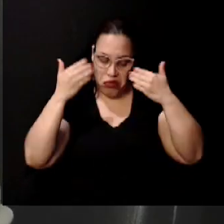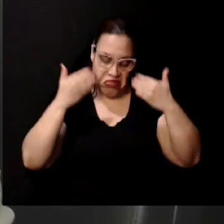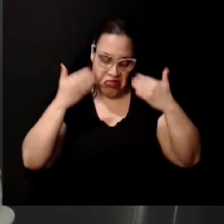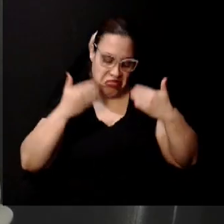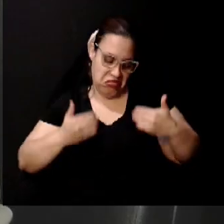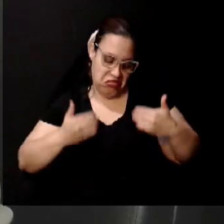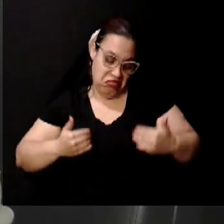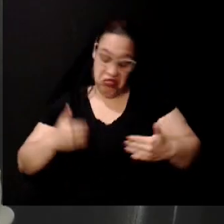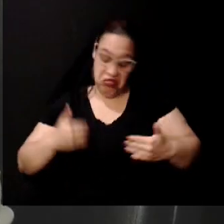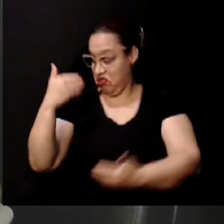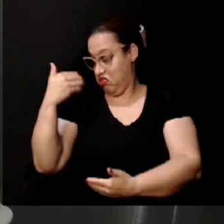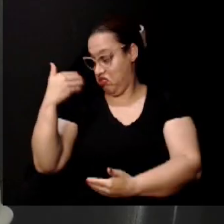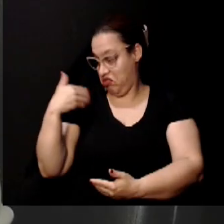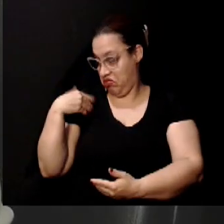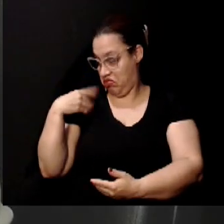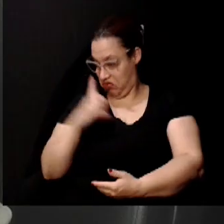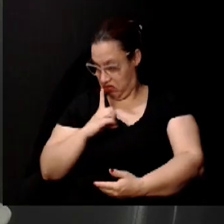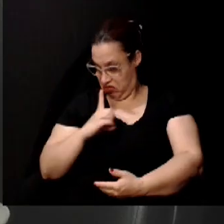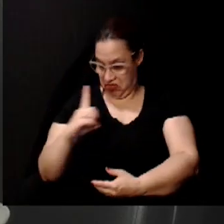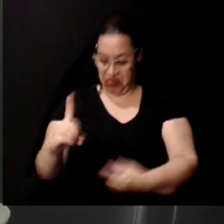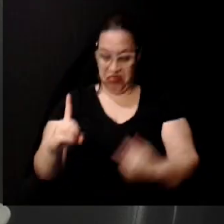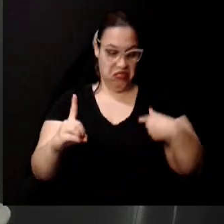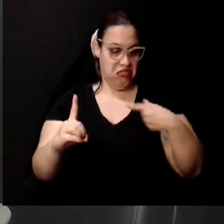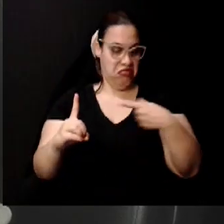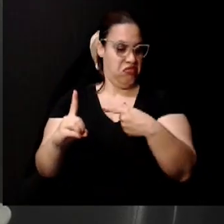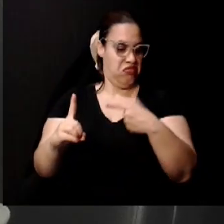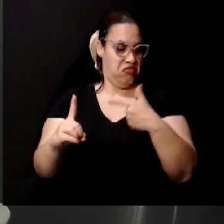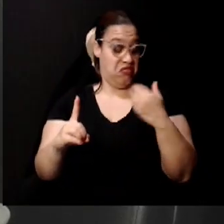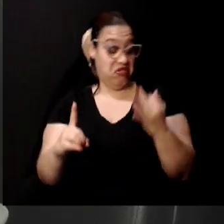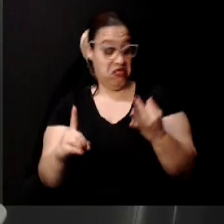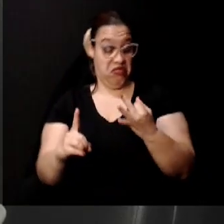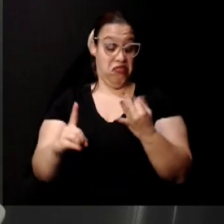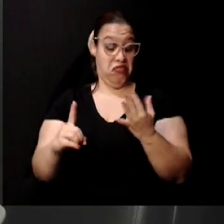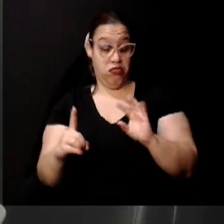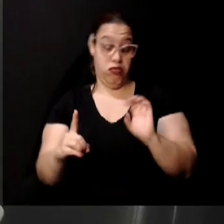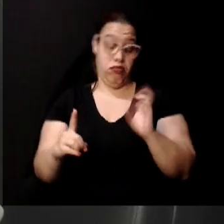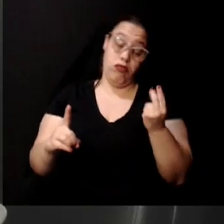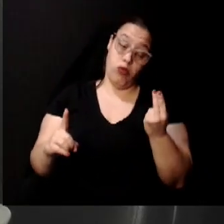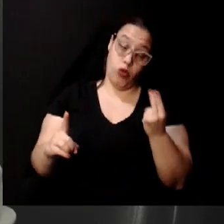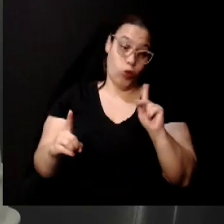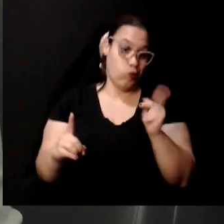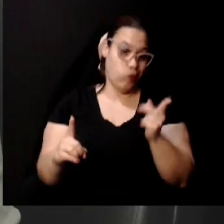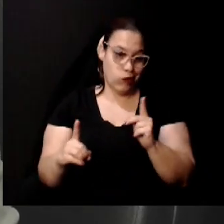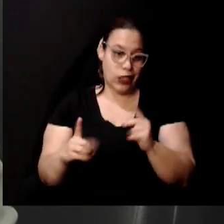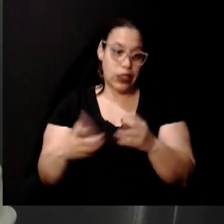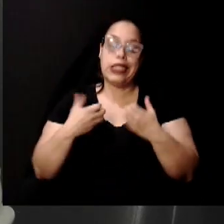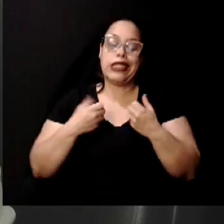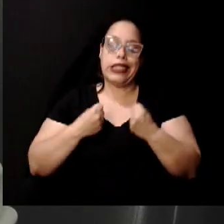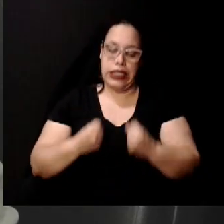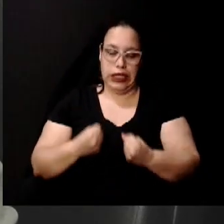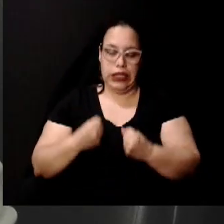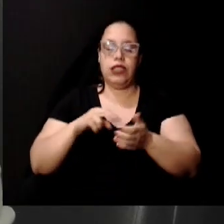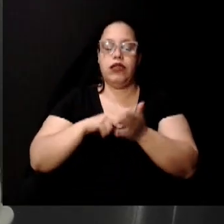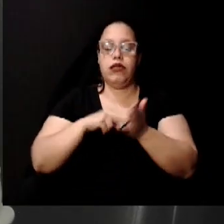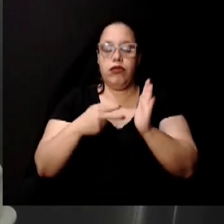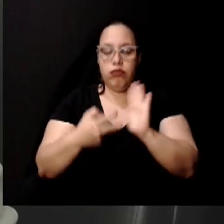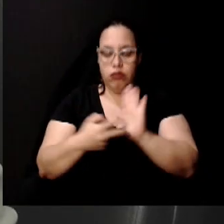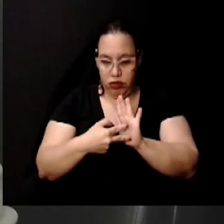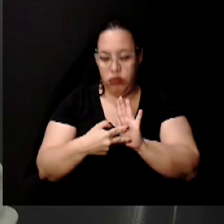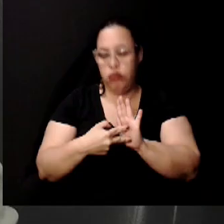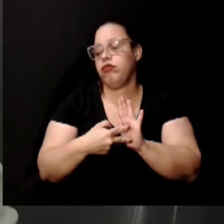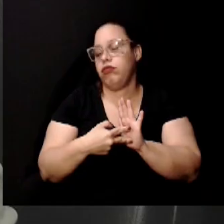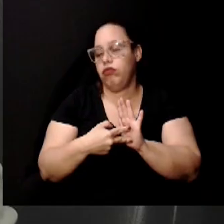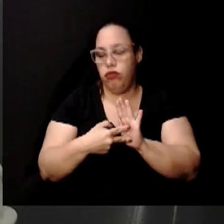A imagem conta muito, e eu acho que isso é um peso muito grande, tem um peso muito grande. Lógico, tem pessoas que